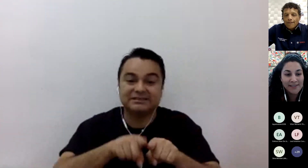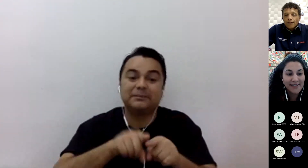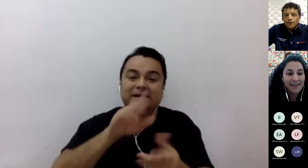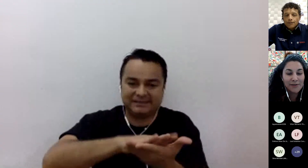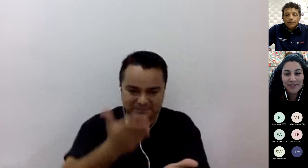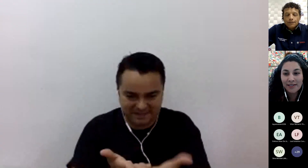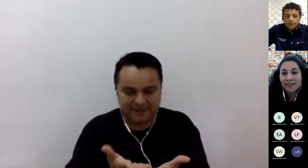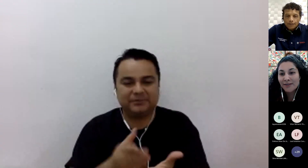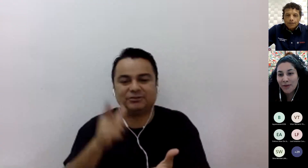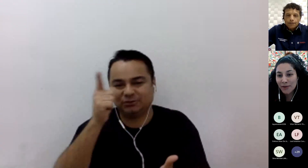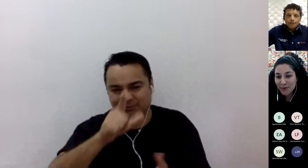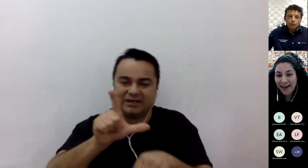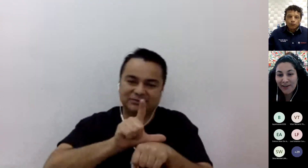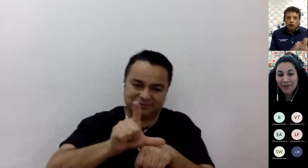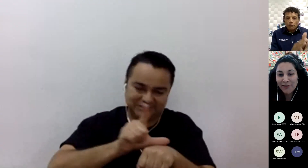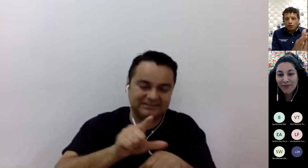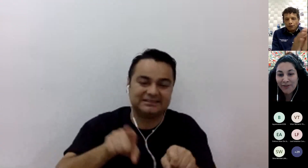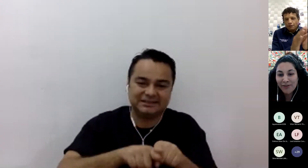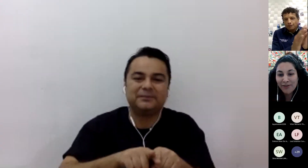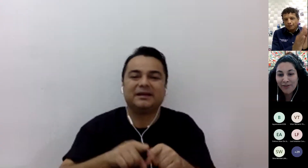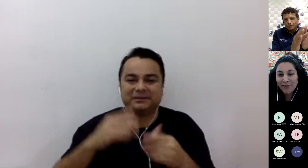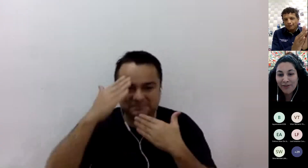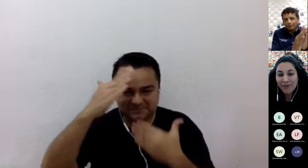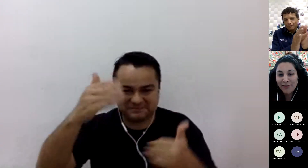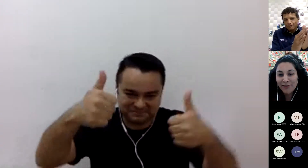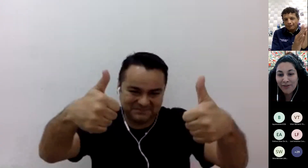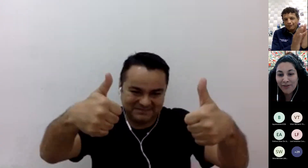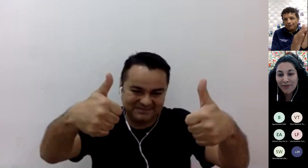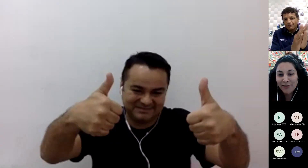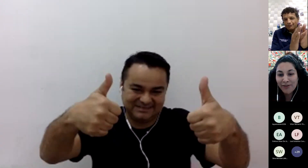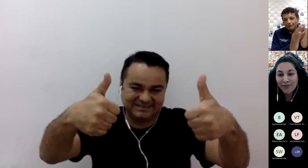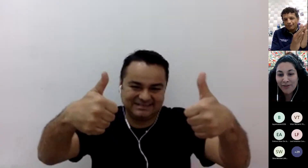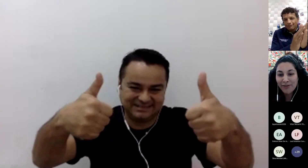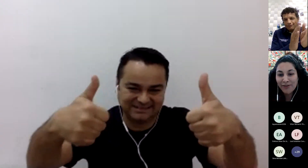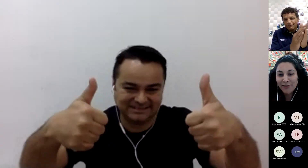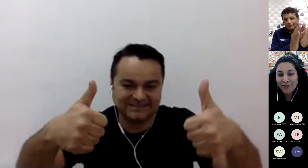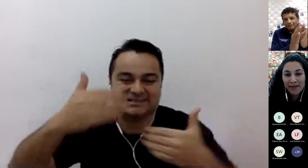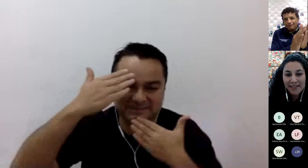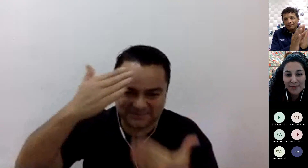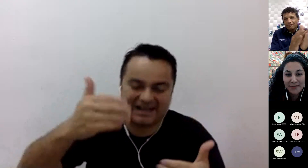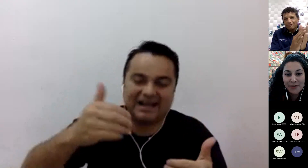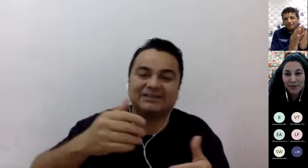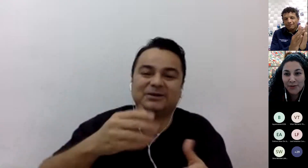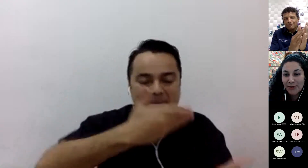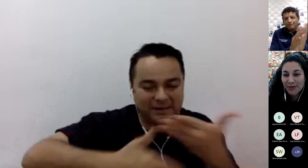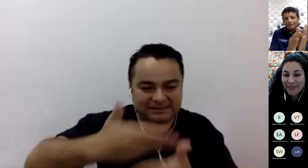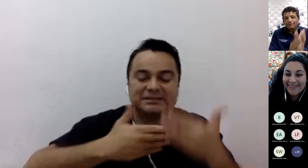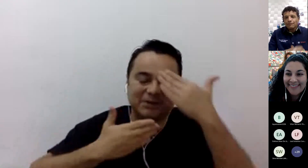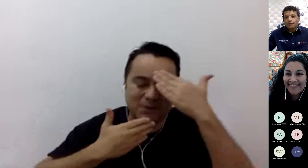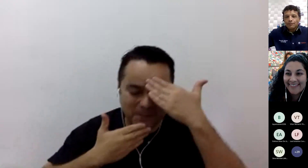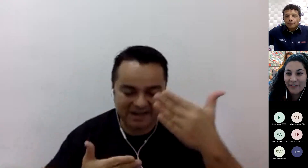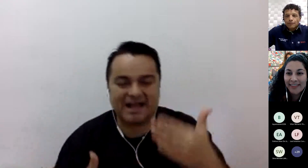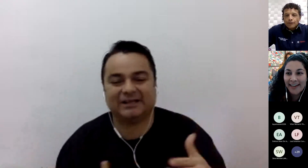né, o Lucas e a Luciana, também o Gustavo. Parabéns. Então, obrigada, pessoal. Obrigada pela participação de todo